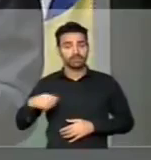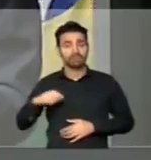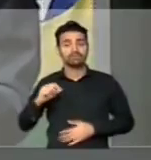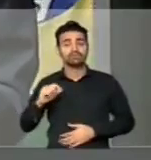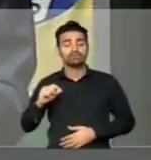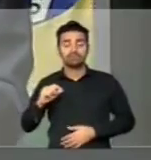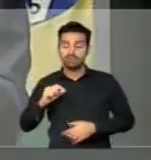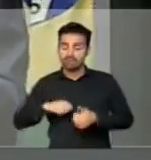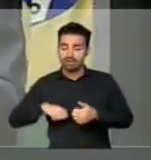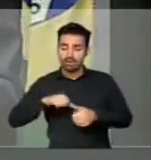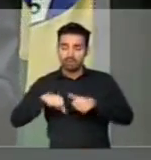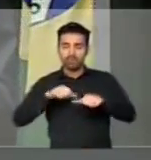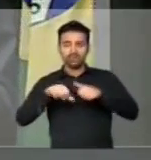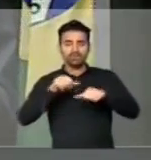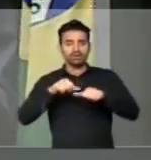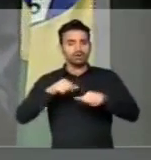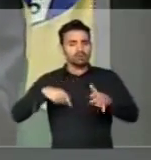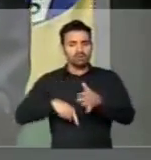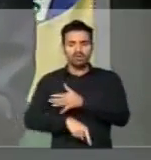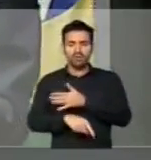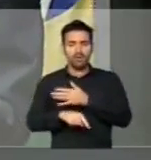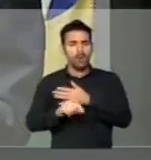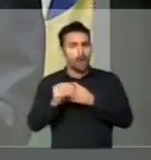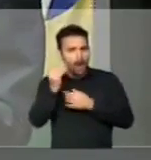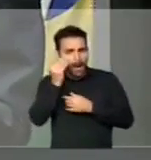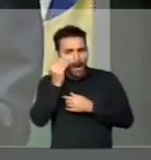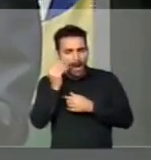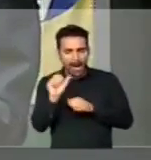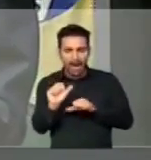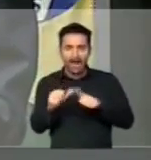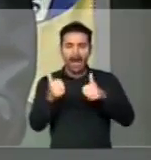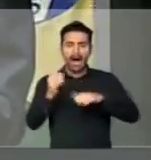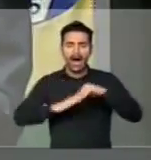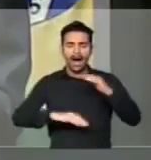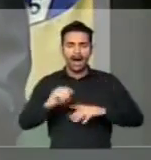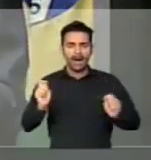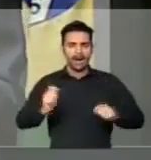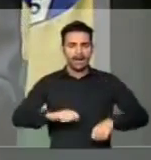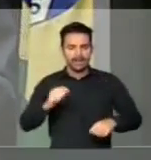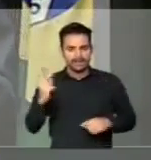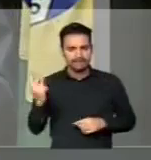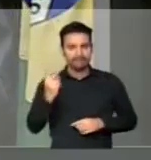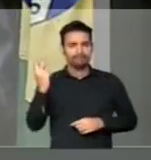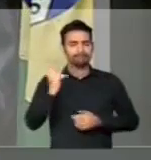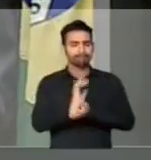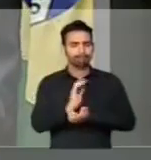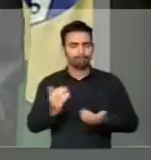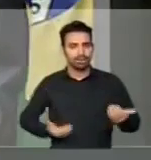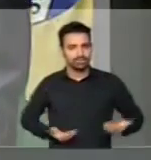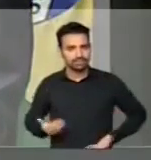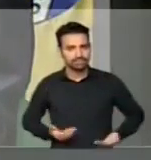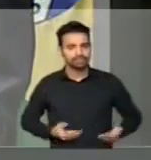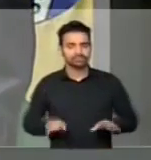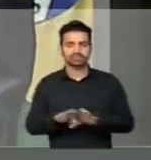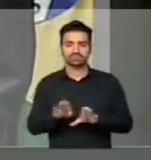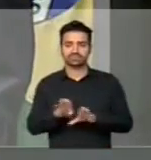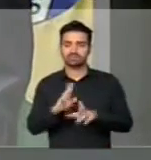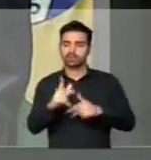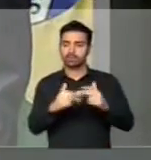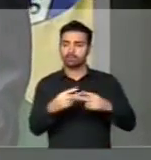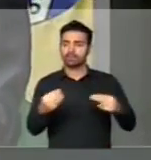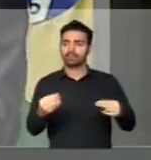por transformação profunda para melhorar a sua eficiência, valorizar o servidor e premiar o